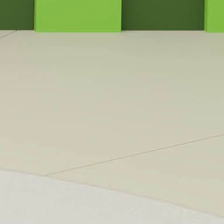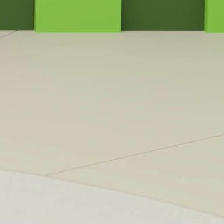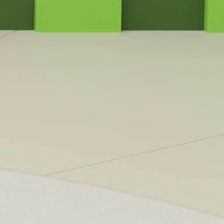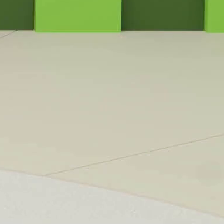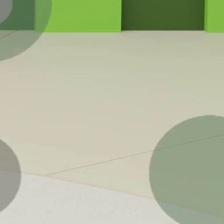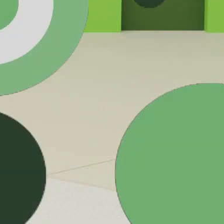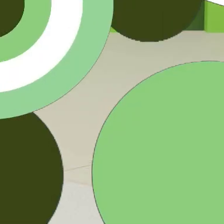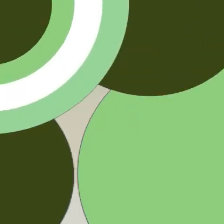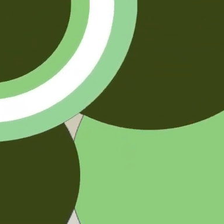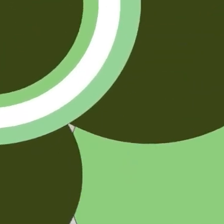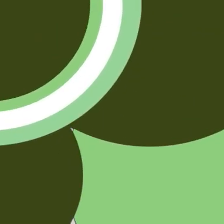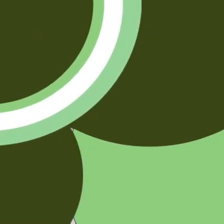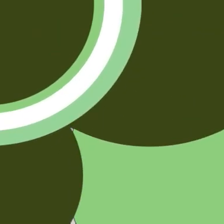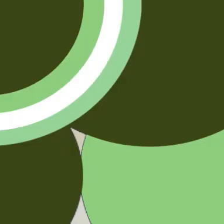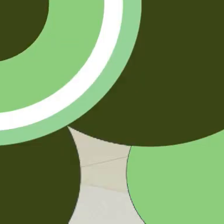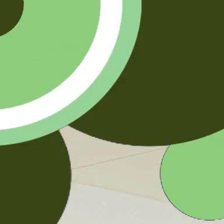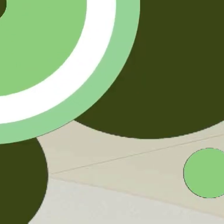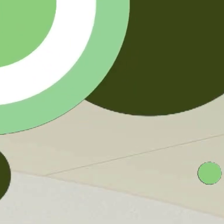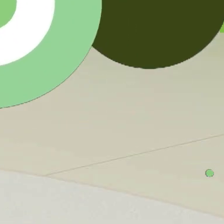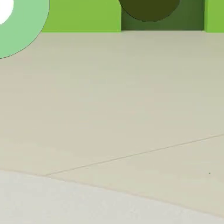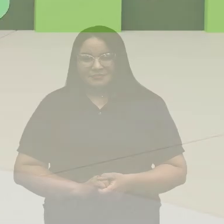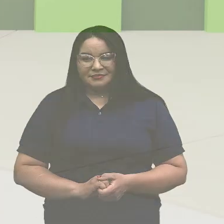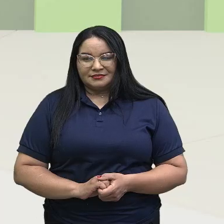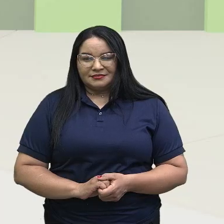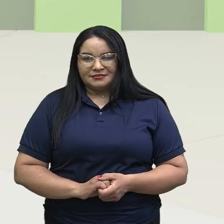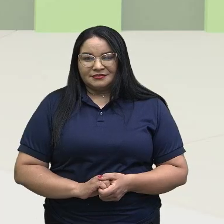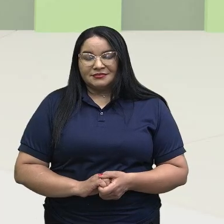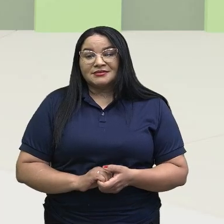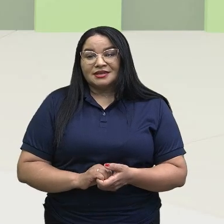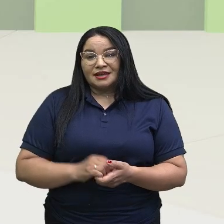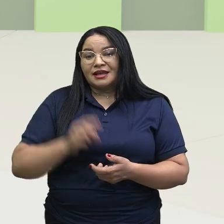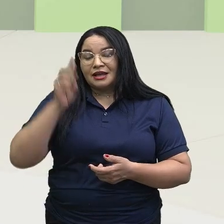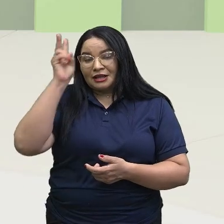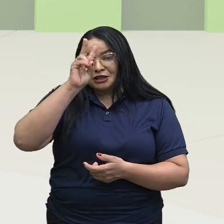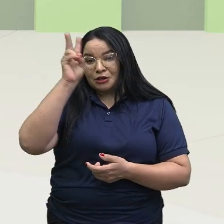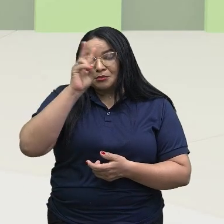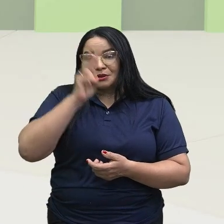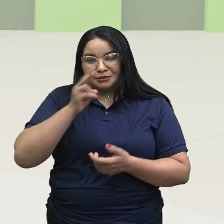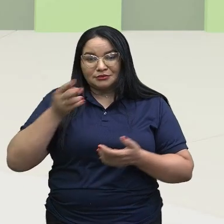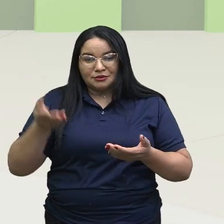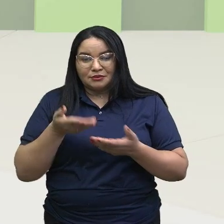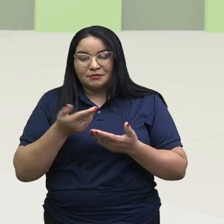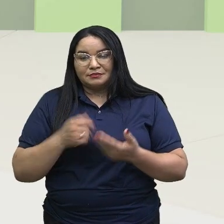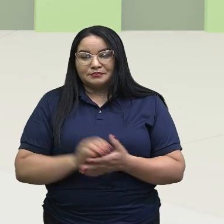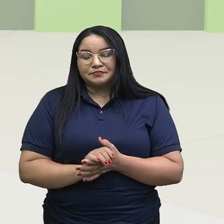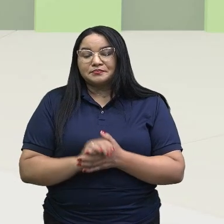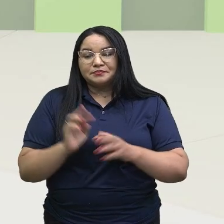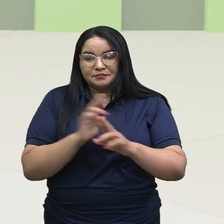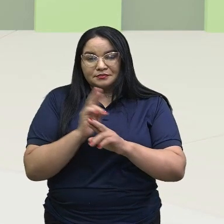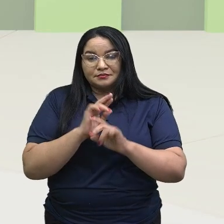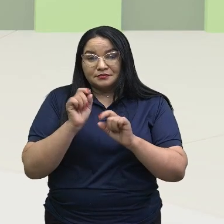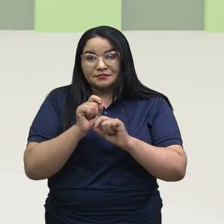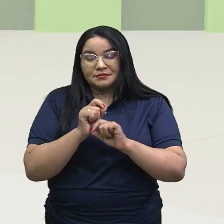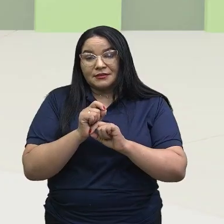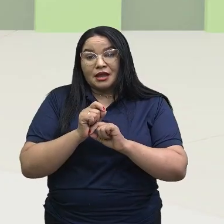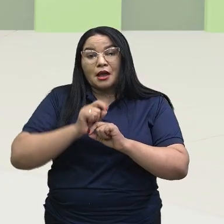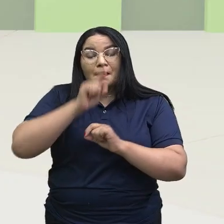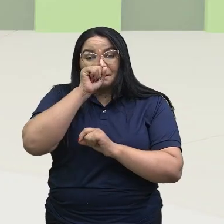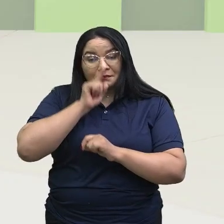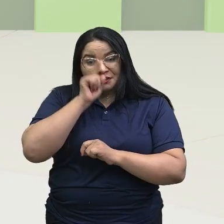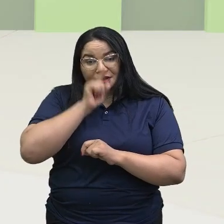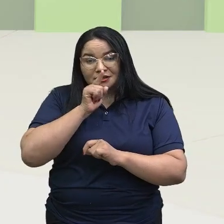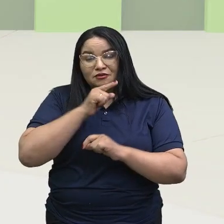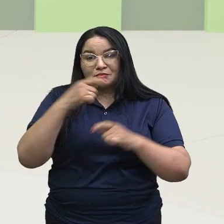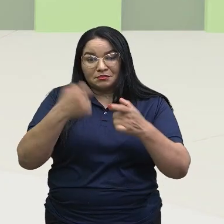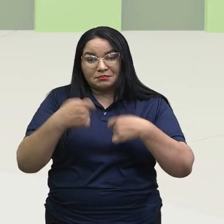tratamento externo. Então, só relembrando aqui, nós temos aí em relação ao perigoso, a gente tem que